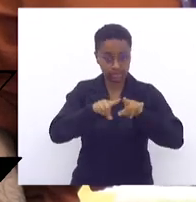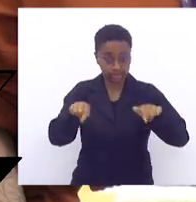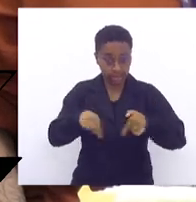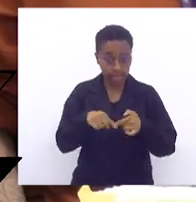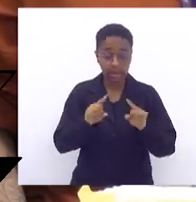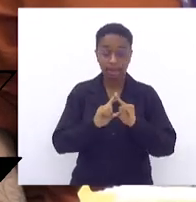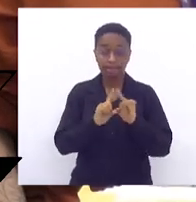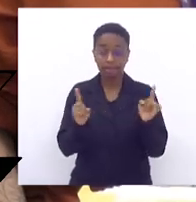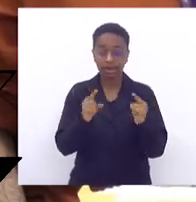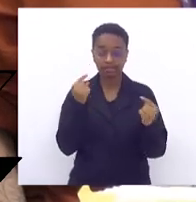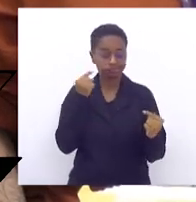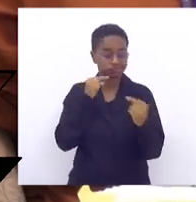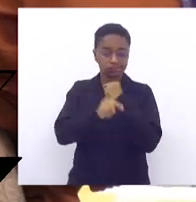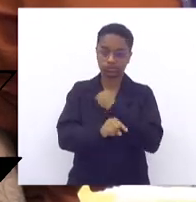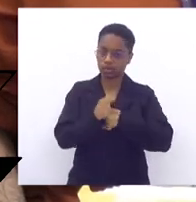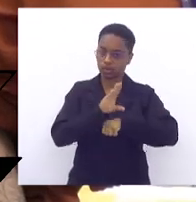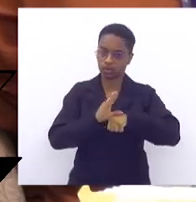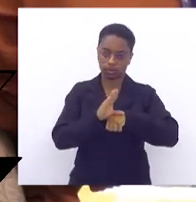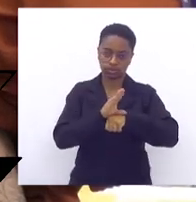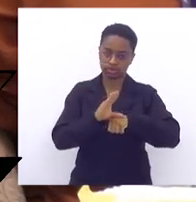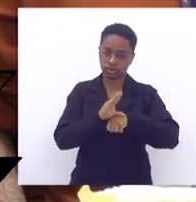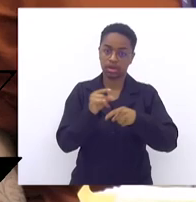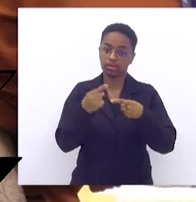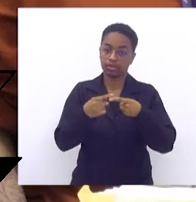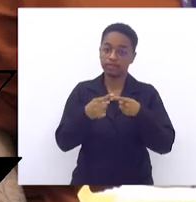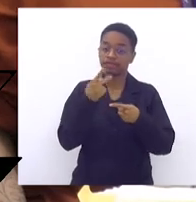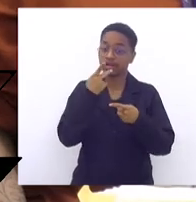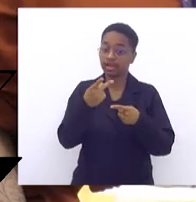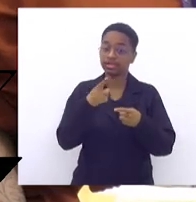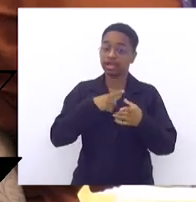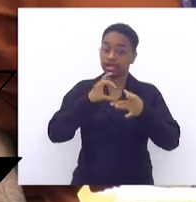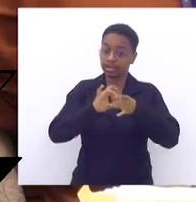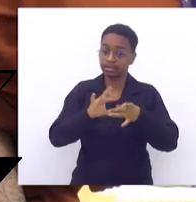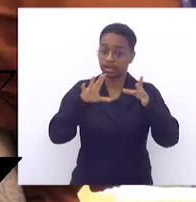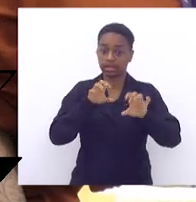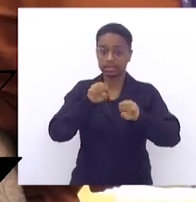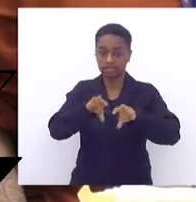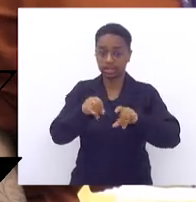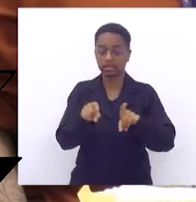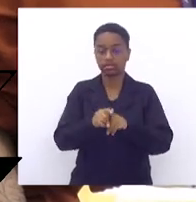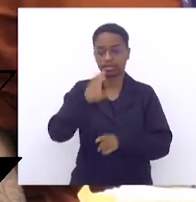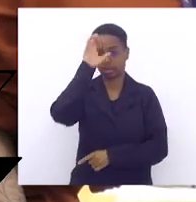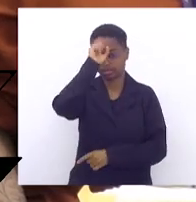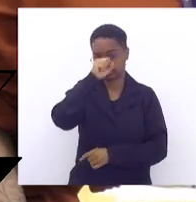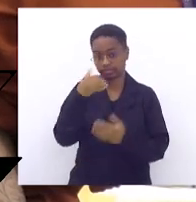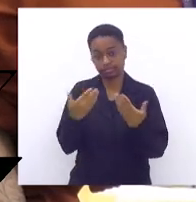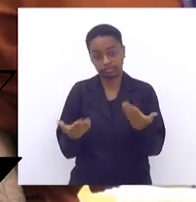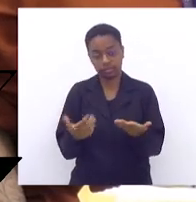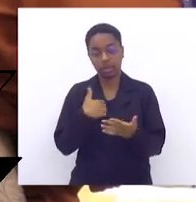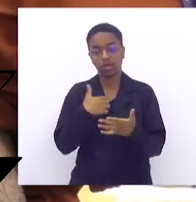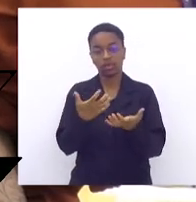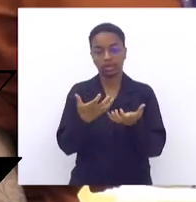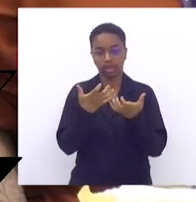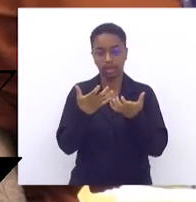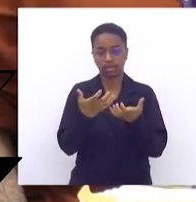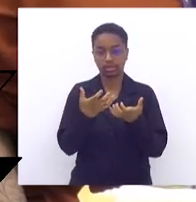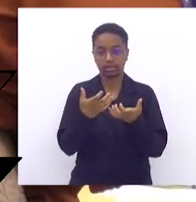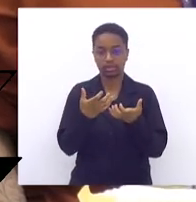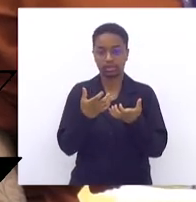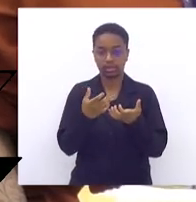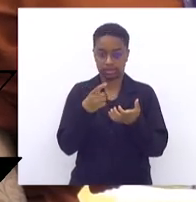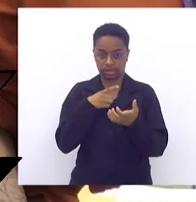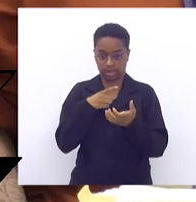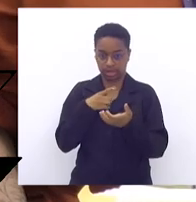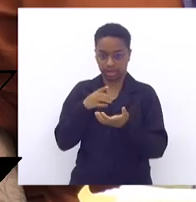ele contraria a Constituição naquilo que ela diz respeito à liberdade de ensinar e de aprender. Então, eu queria, mesmo o projeto sendo